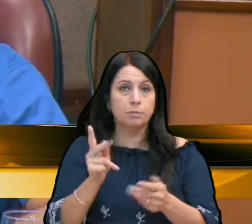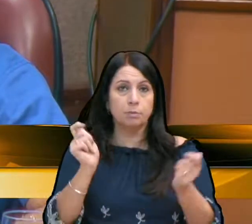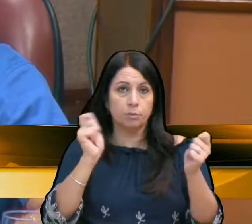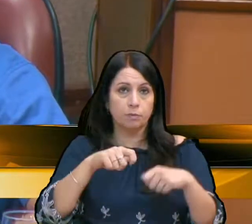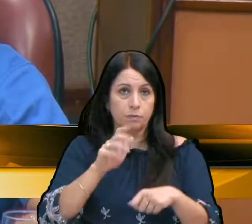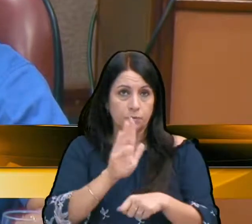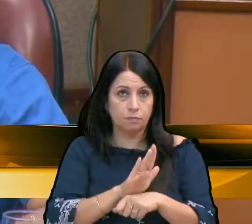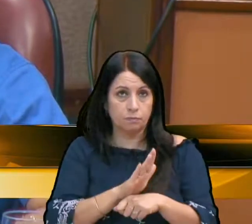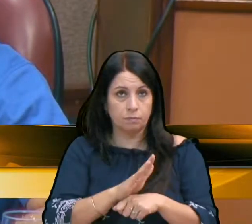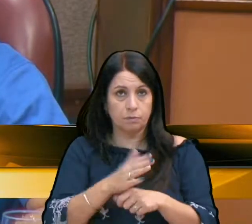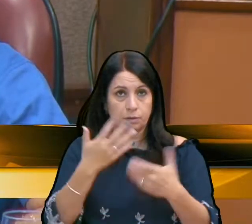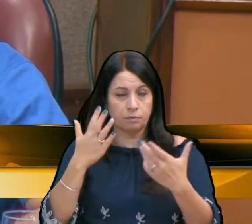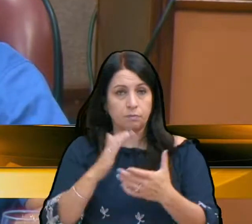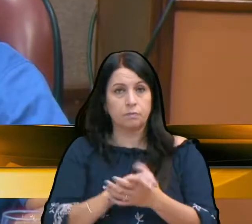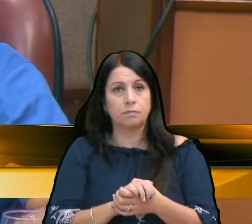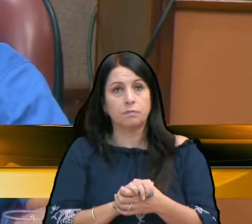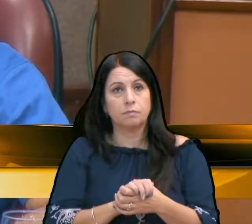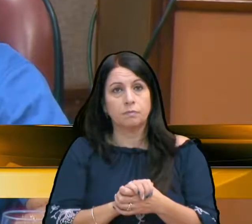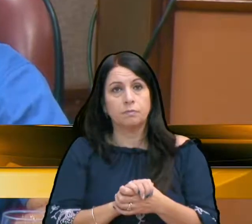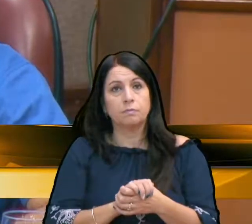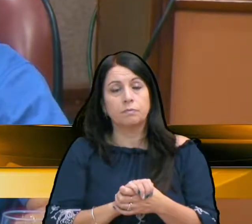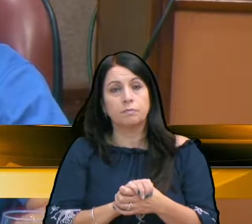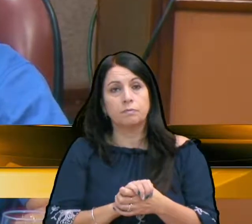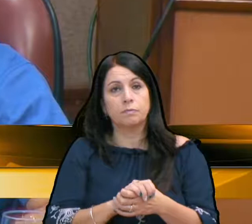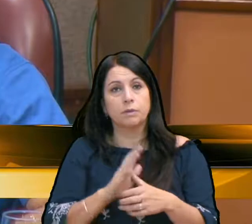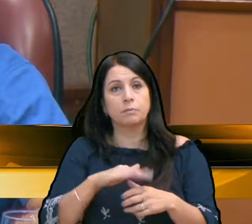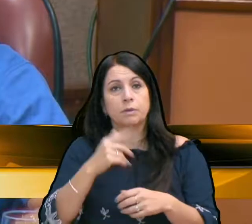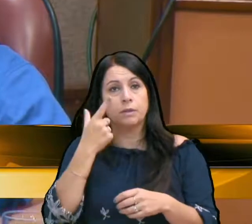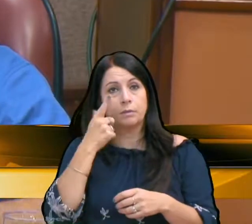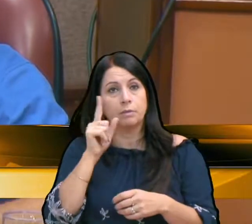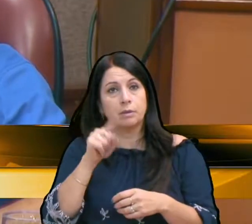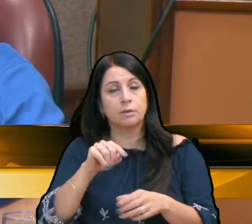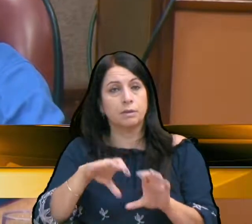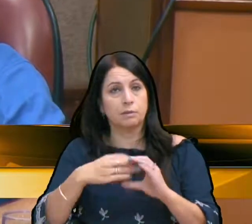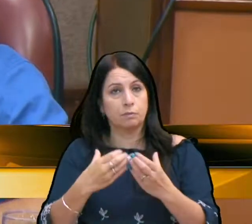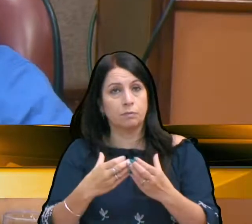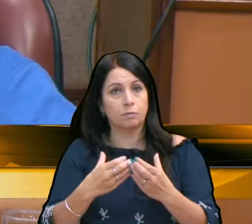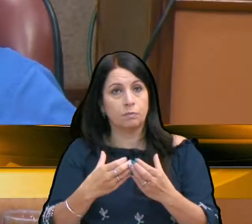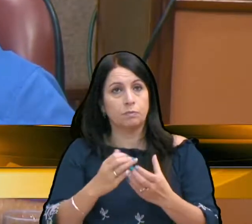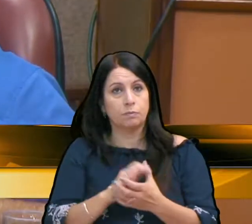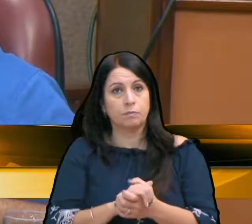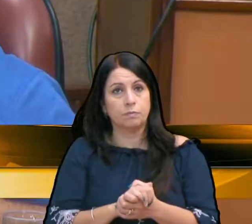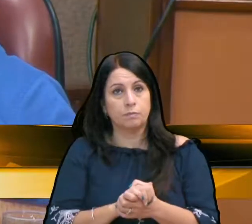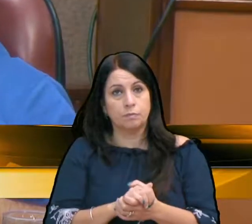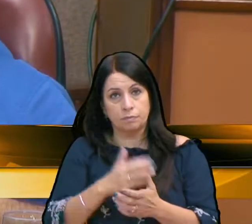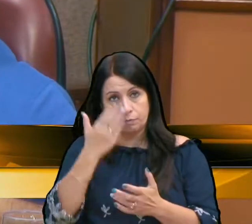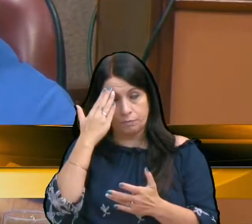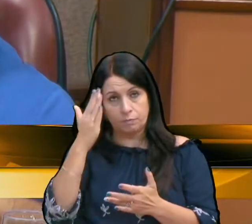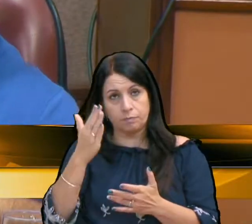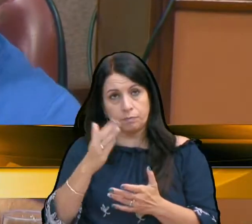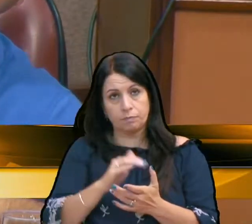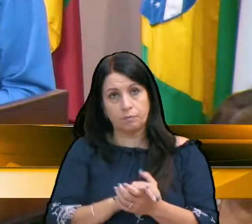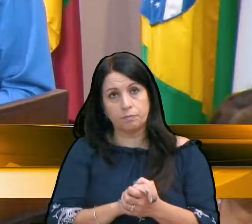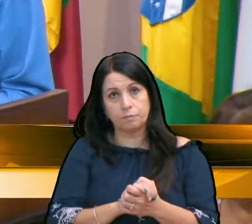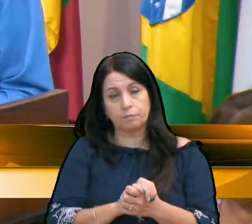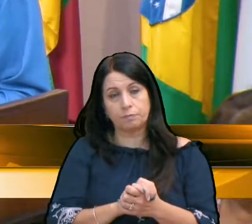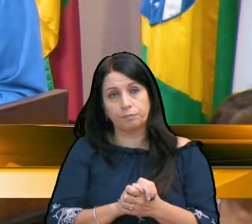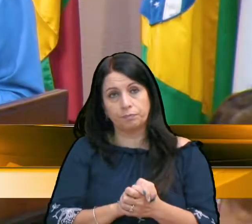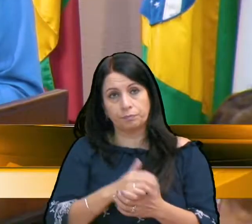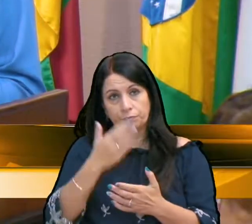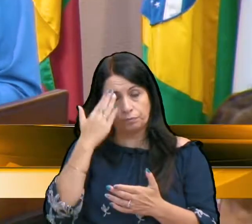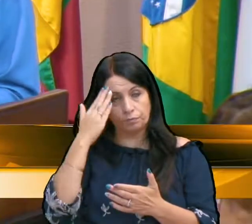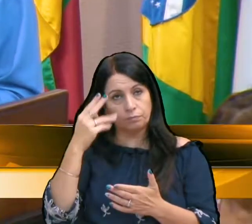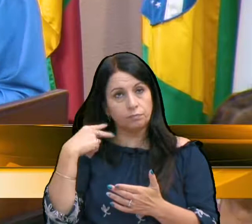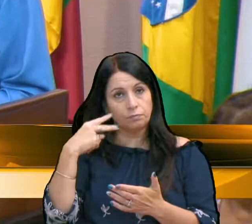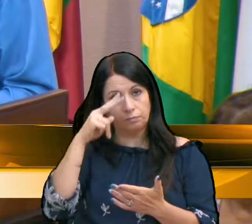tentando ajudar. Parabéns aí, e quem mais ganha é a comunidade nesse caso. Obrigado pela parte, vereador. Obrigado,